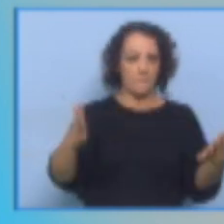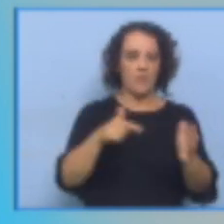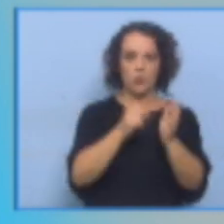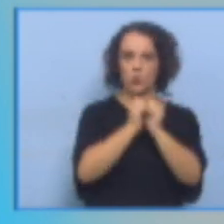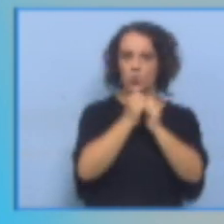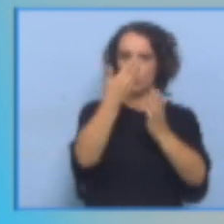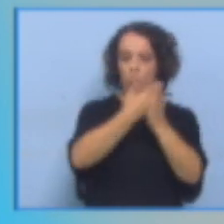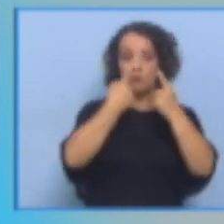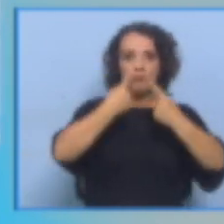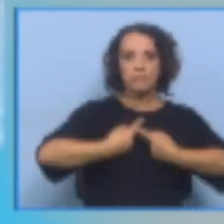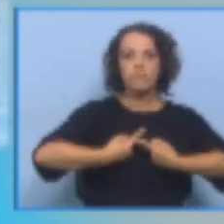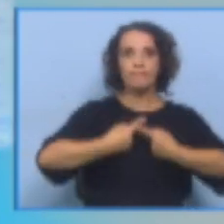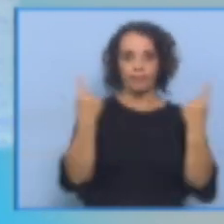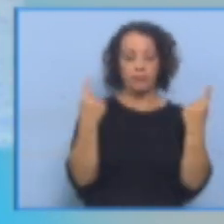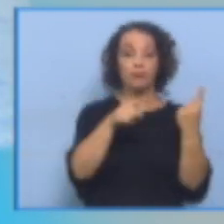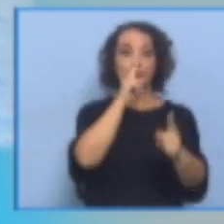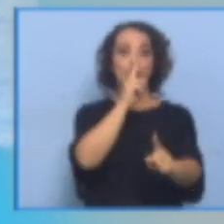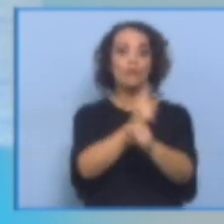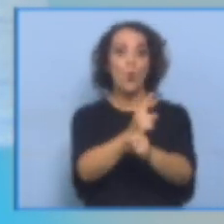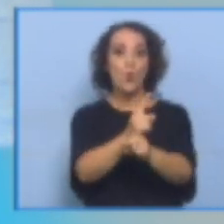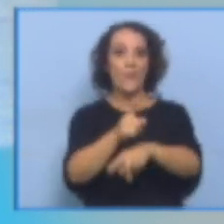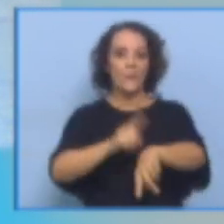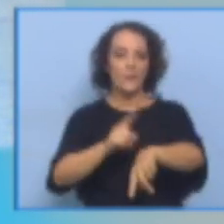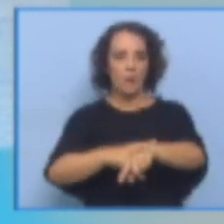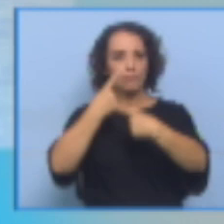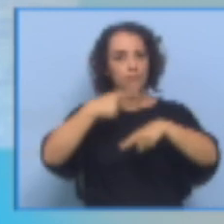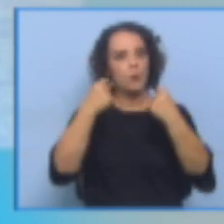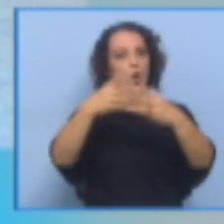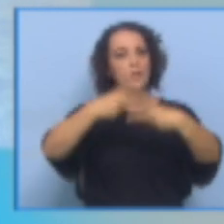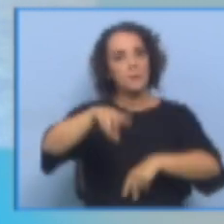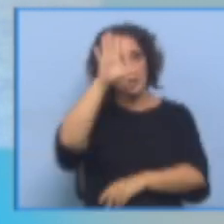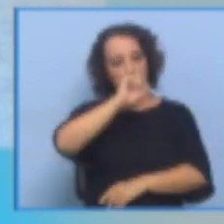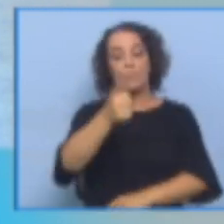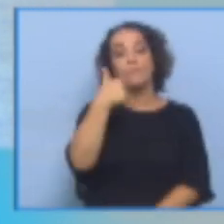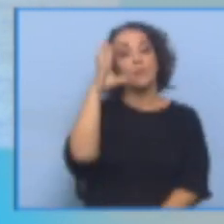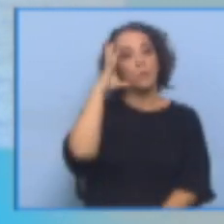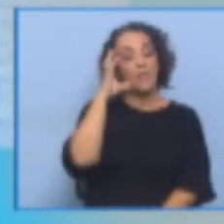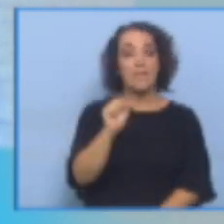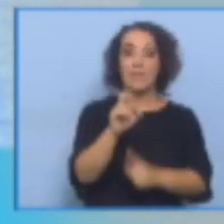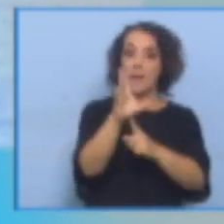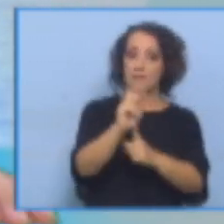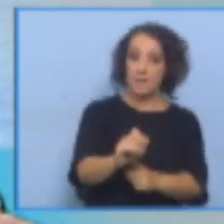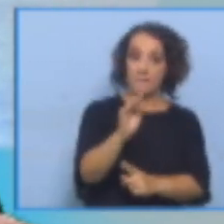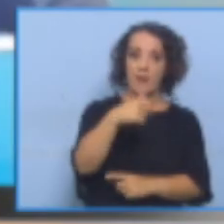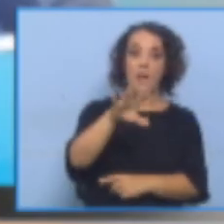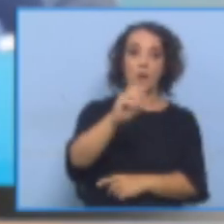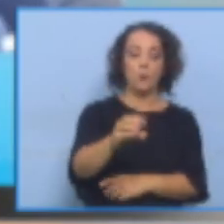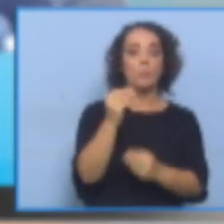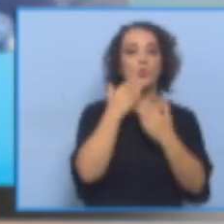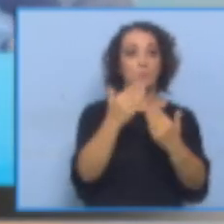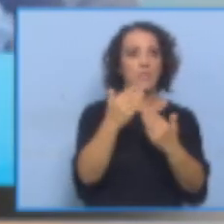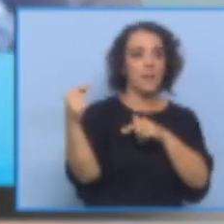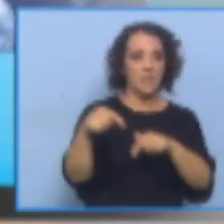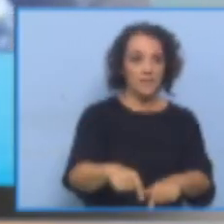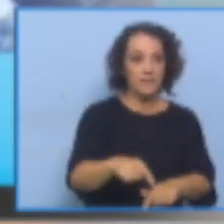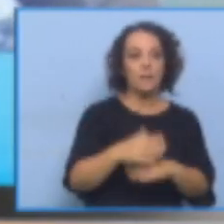documento divulgado quando foi também revelado o Orçamento de Estado. Muito boa tarde, Graça Franco. Obrigado. Olá, por estar aqui uma